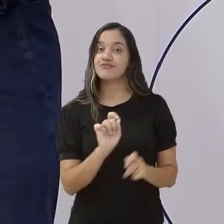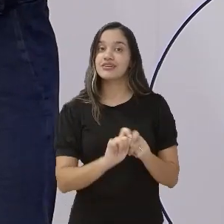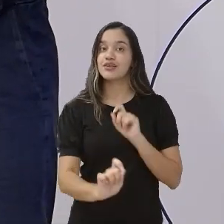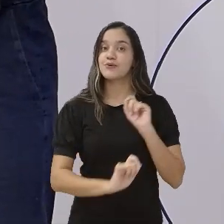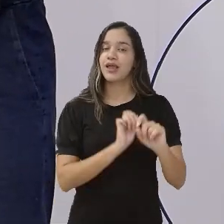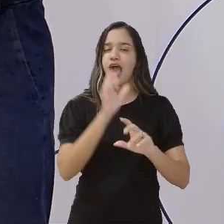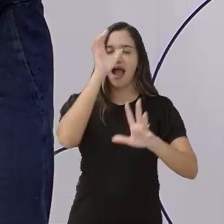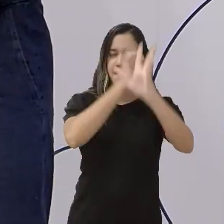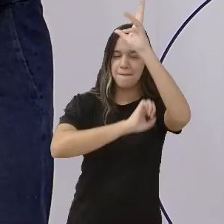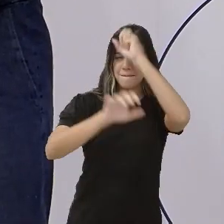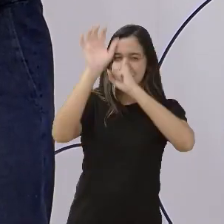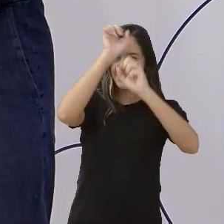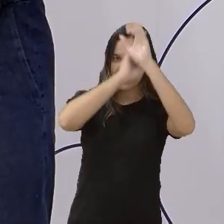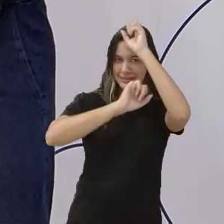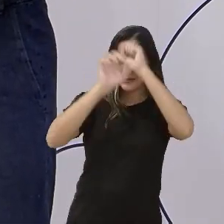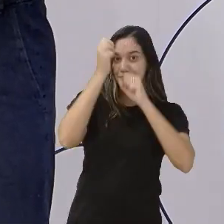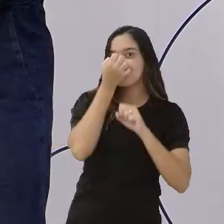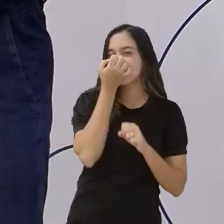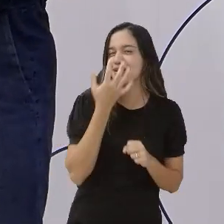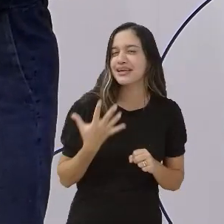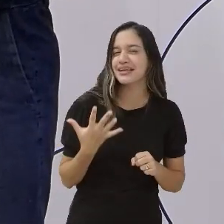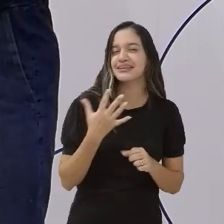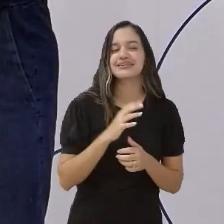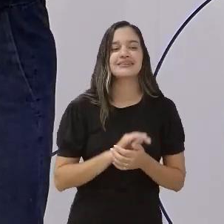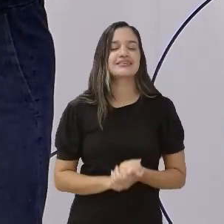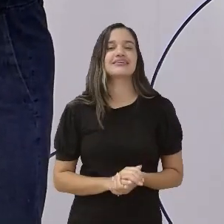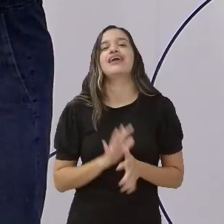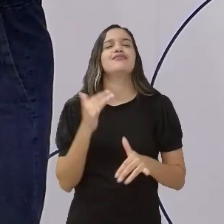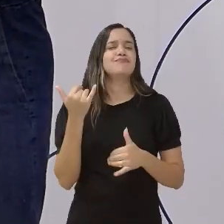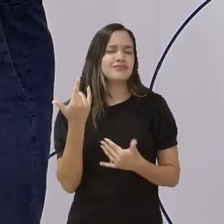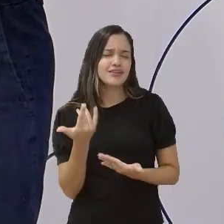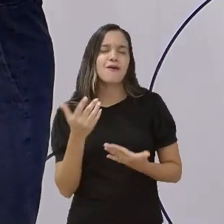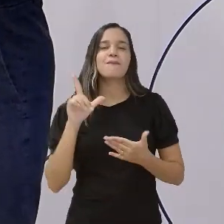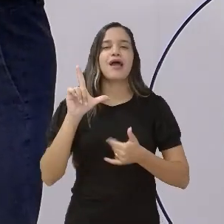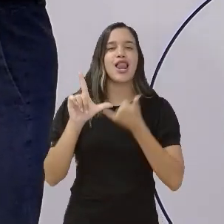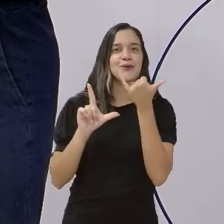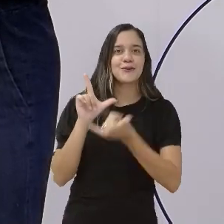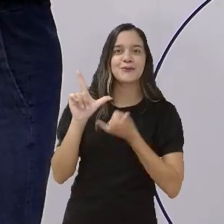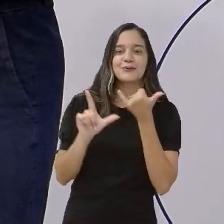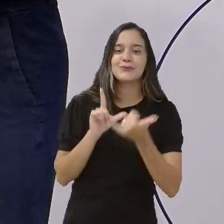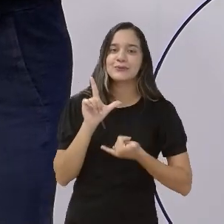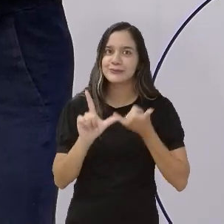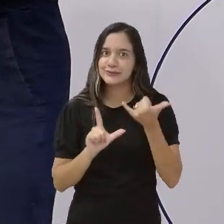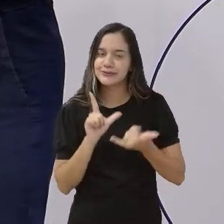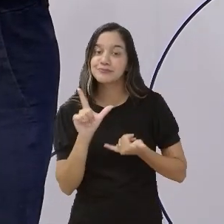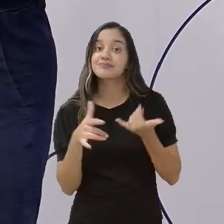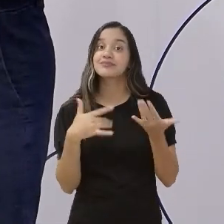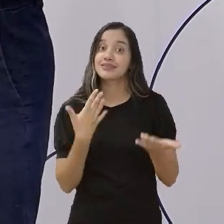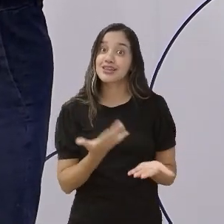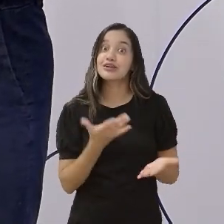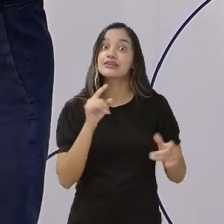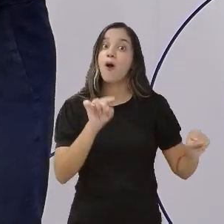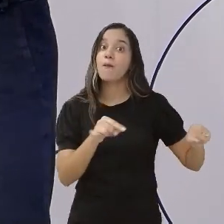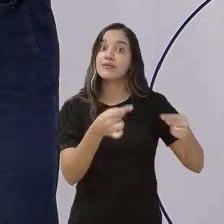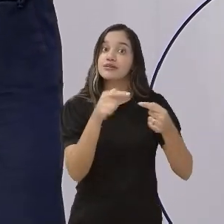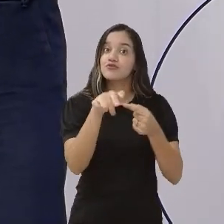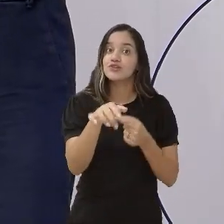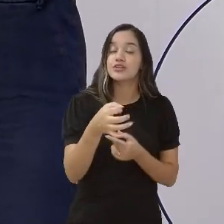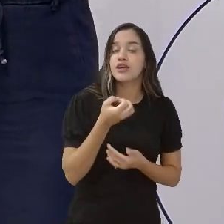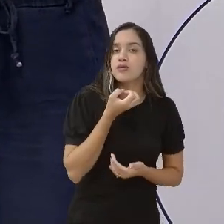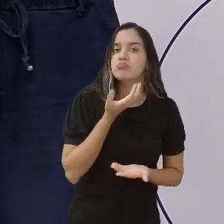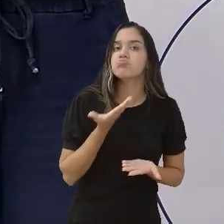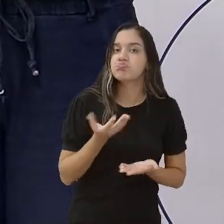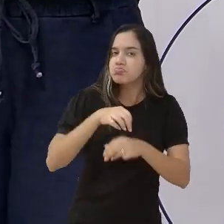eles aprendam Muito. Quanto mais lúdico ficar, melhor é. Aí pronto, nessa competição que você sugeriu,